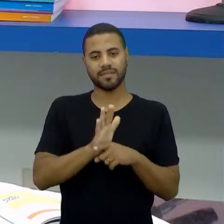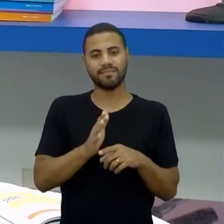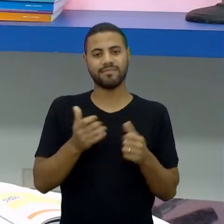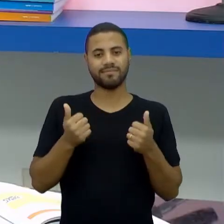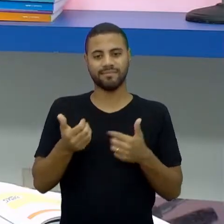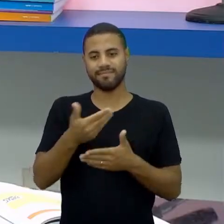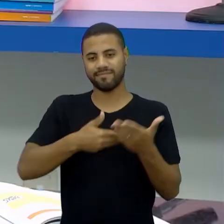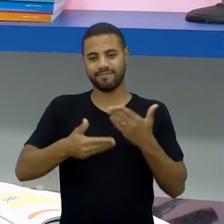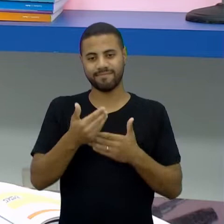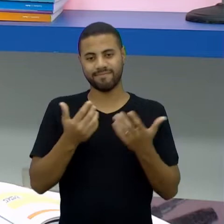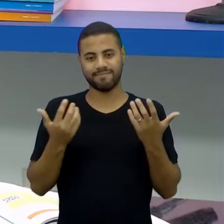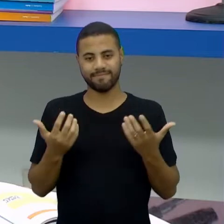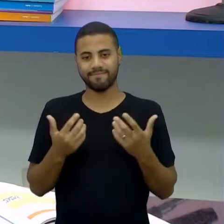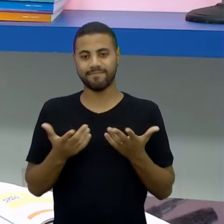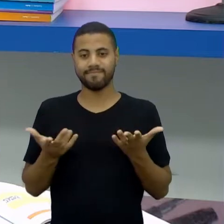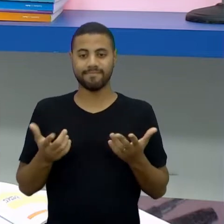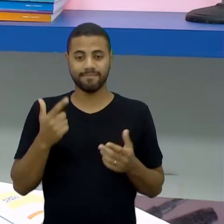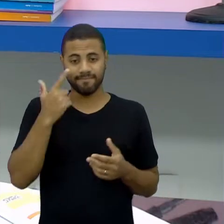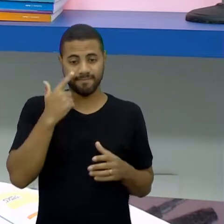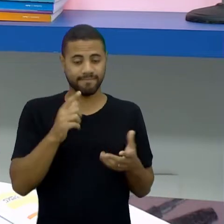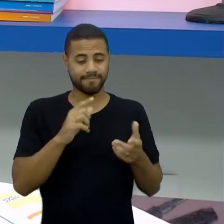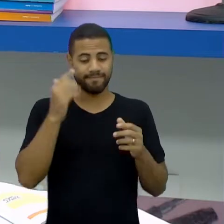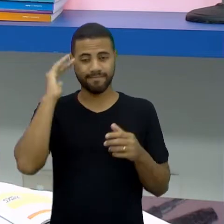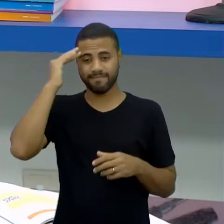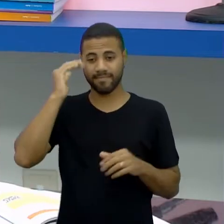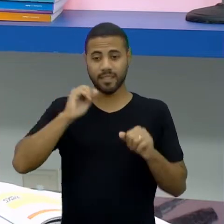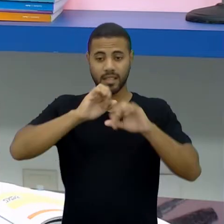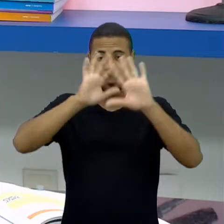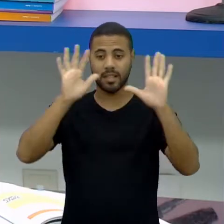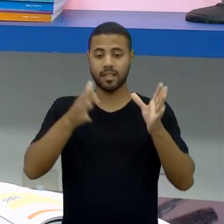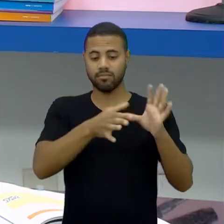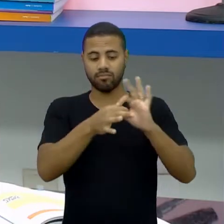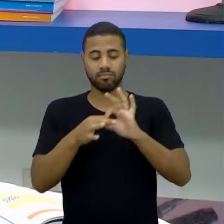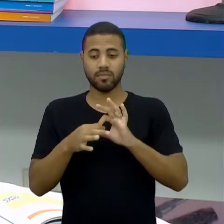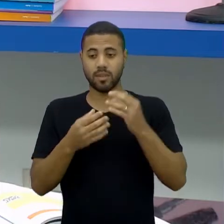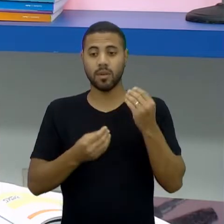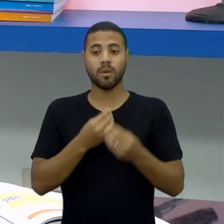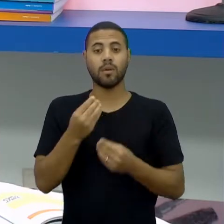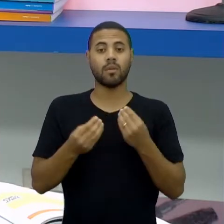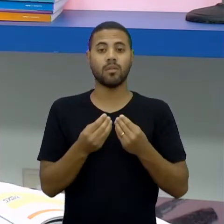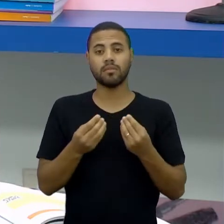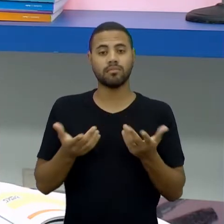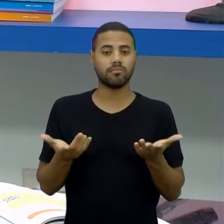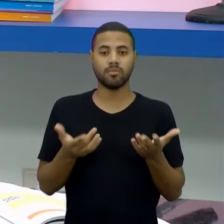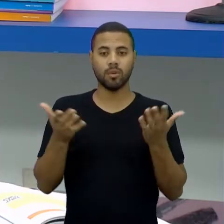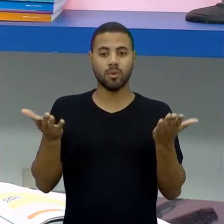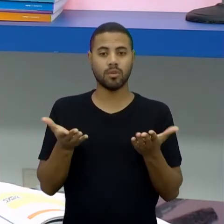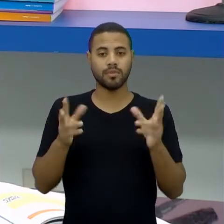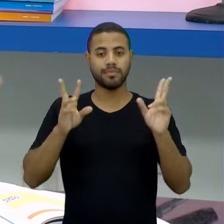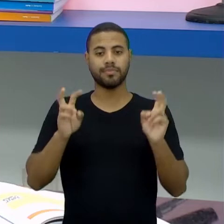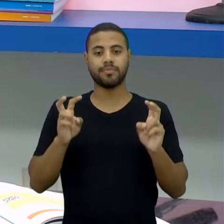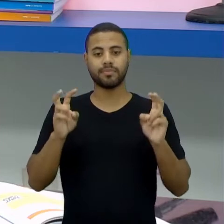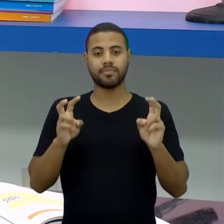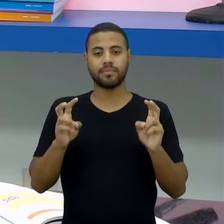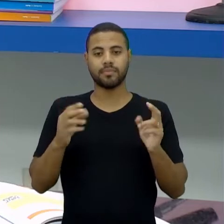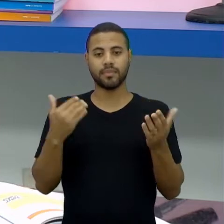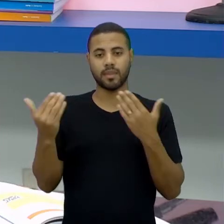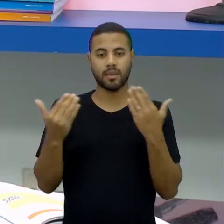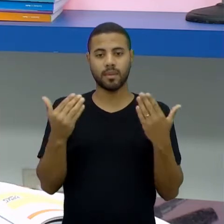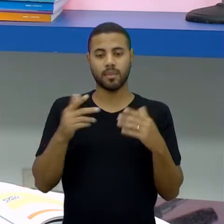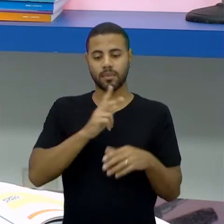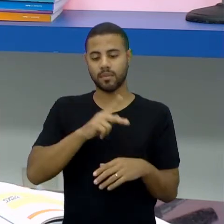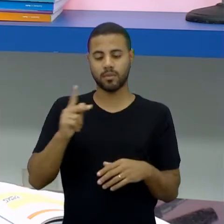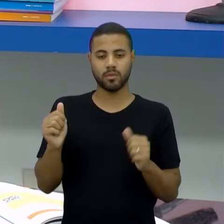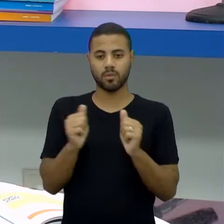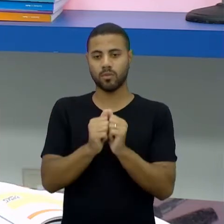aí vocês verão conexão, não é? No nosso componente, o que a gente vai retratar aqui, com o componente do